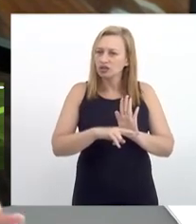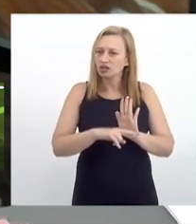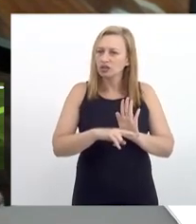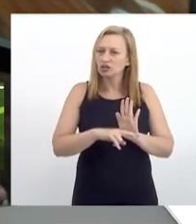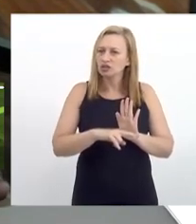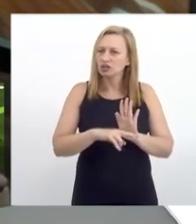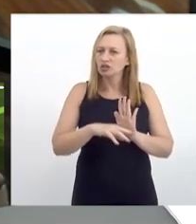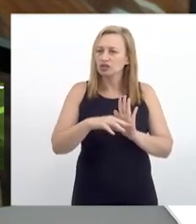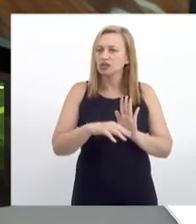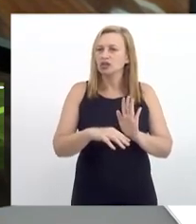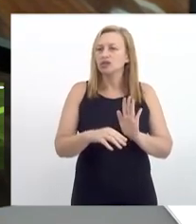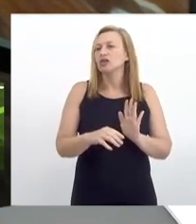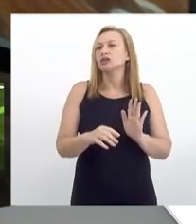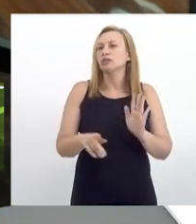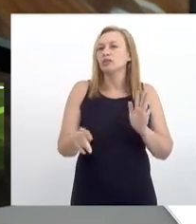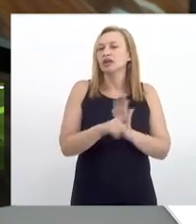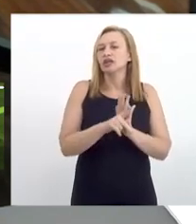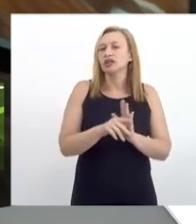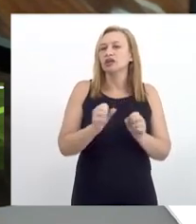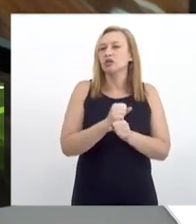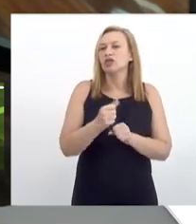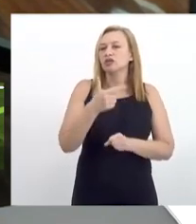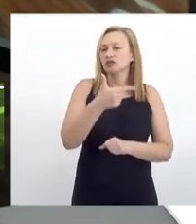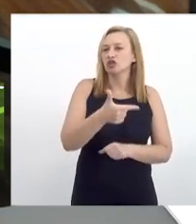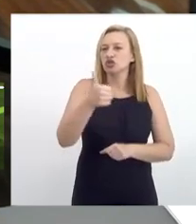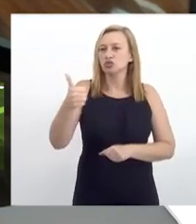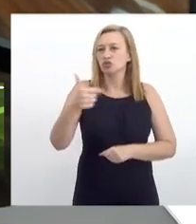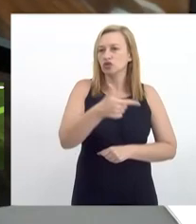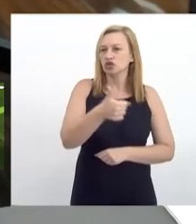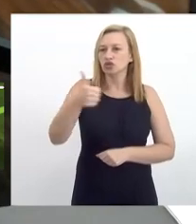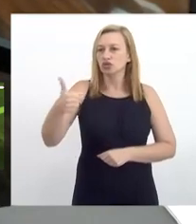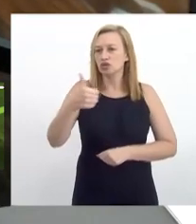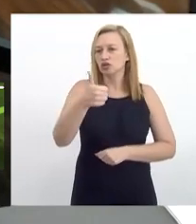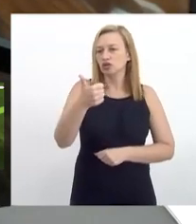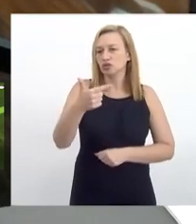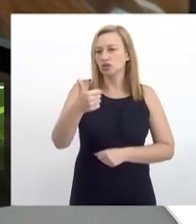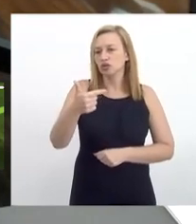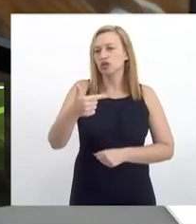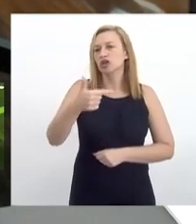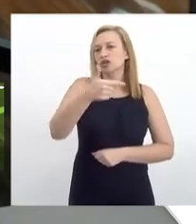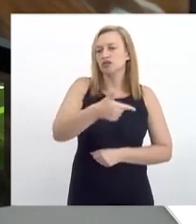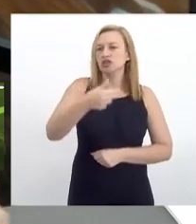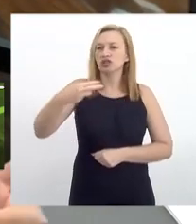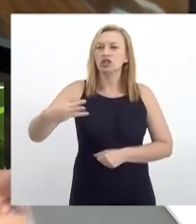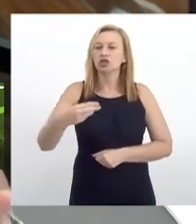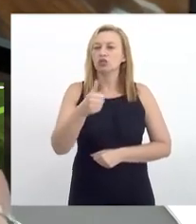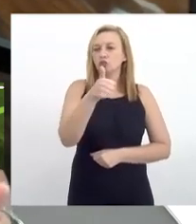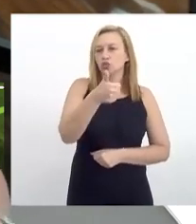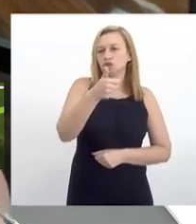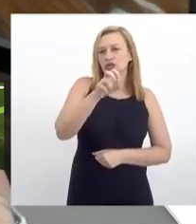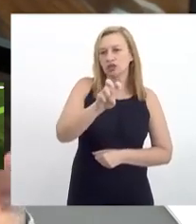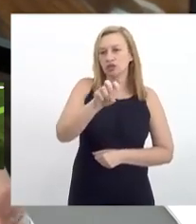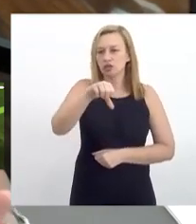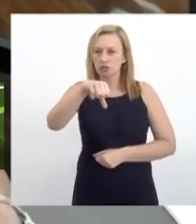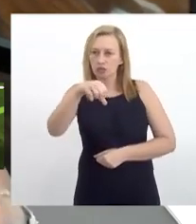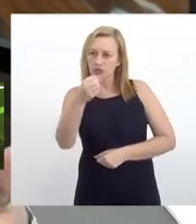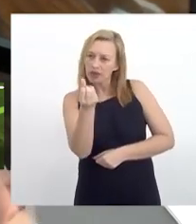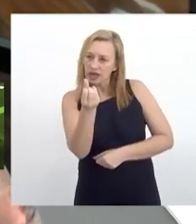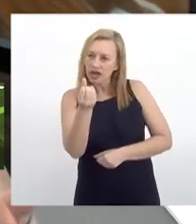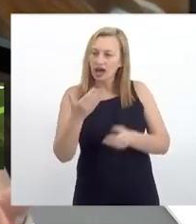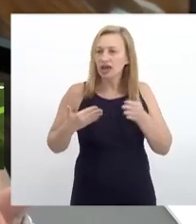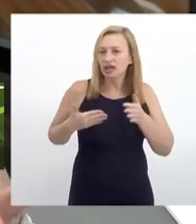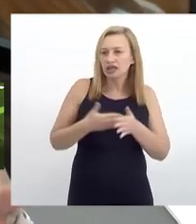21, 22 e 23. Então, na 156, vai até o ano